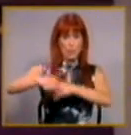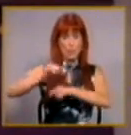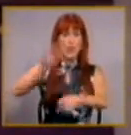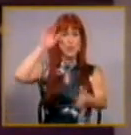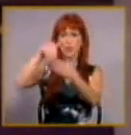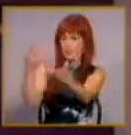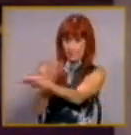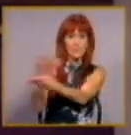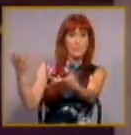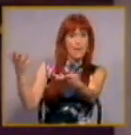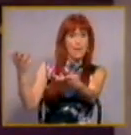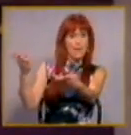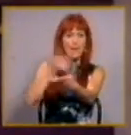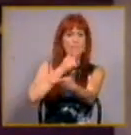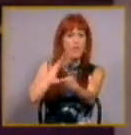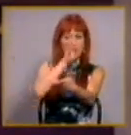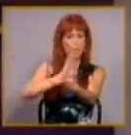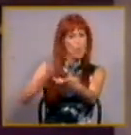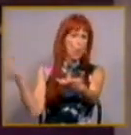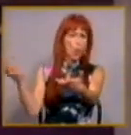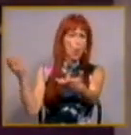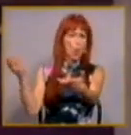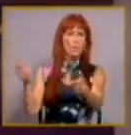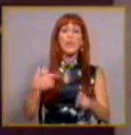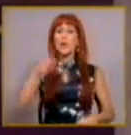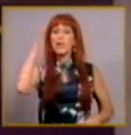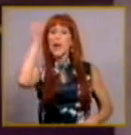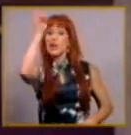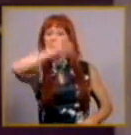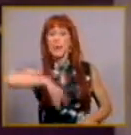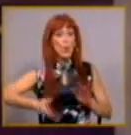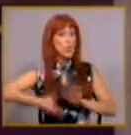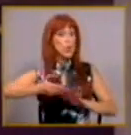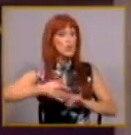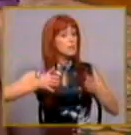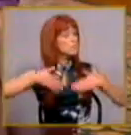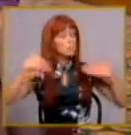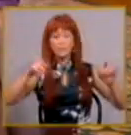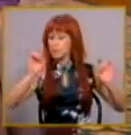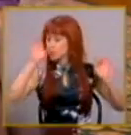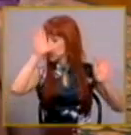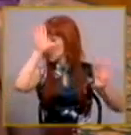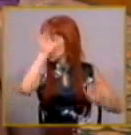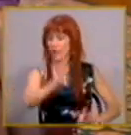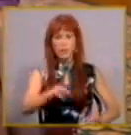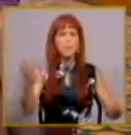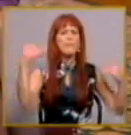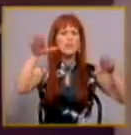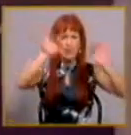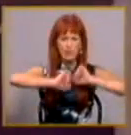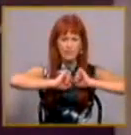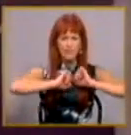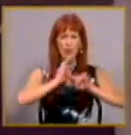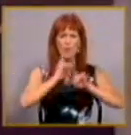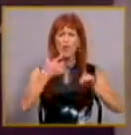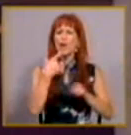resultados estão à vista das medidas que estão a ser implementadas e consideramos também que é urgente a demissão deste governo. Mas mais do que isto,